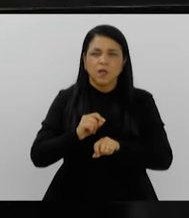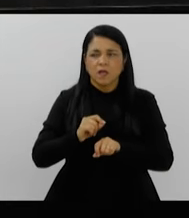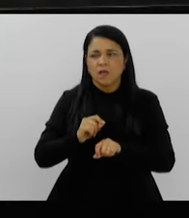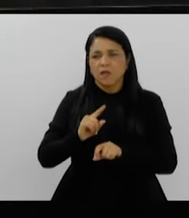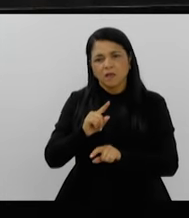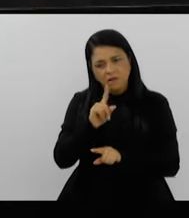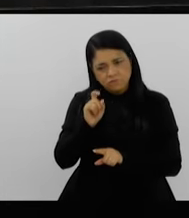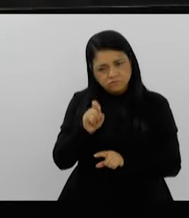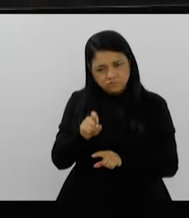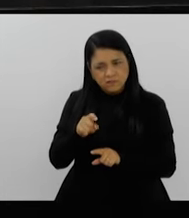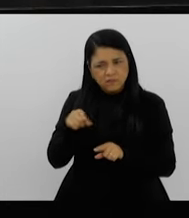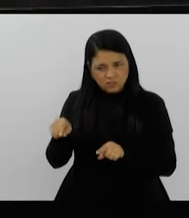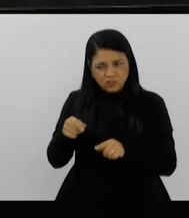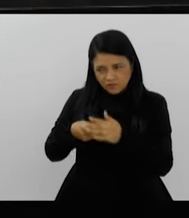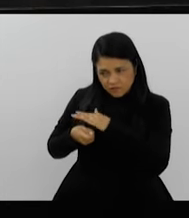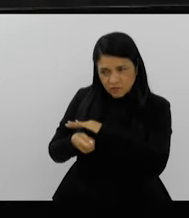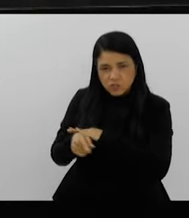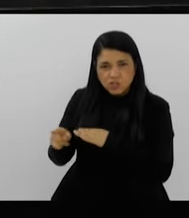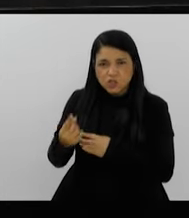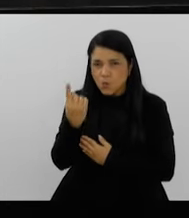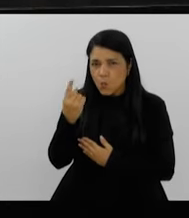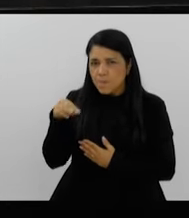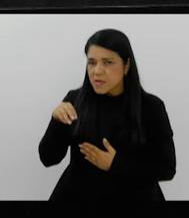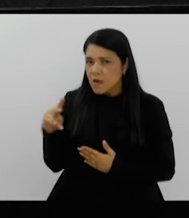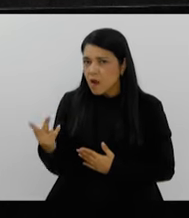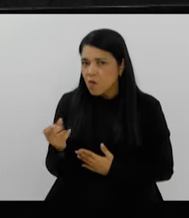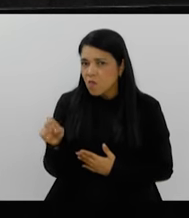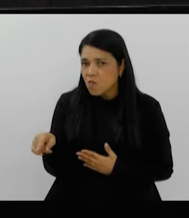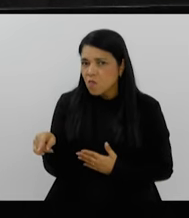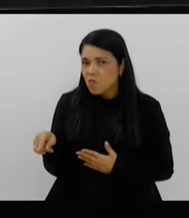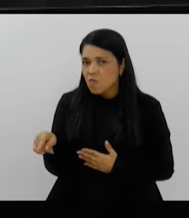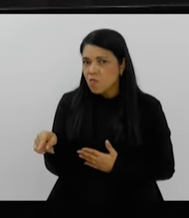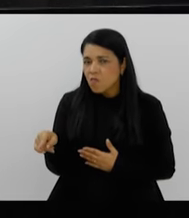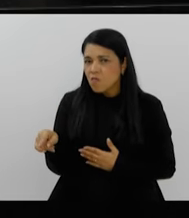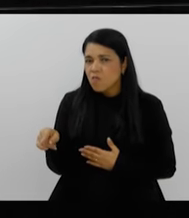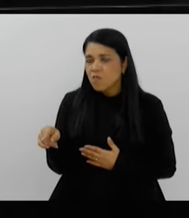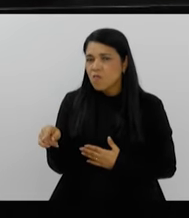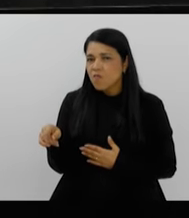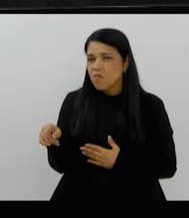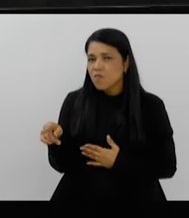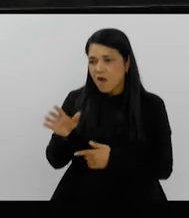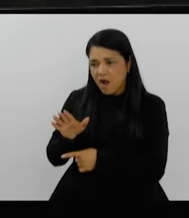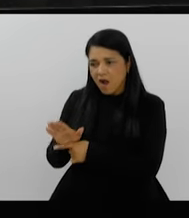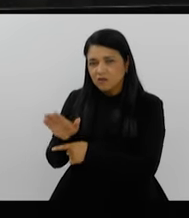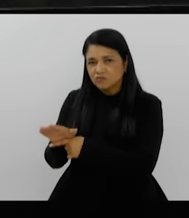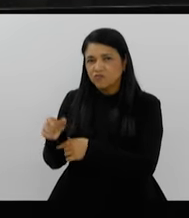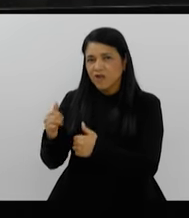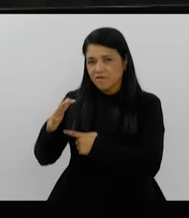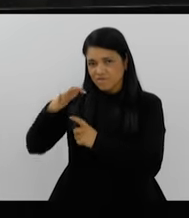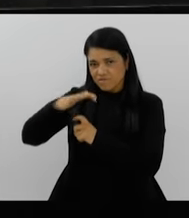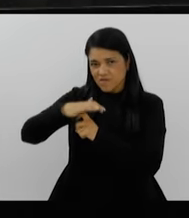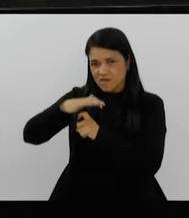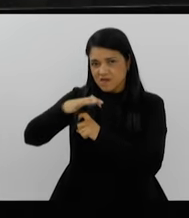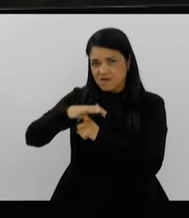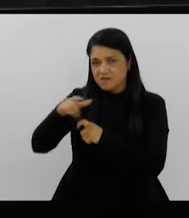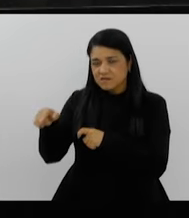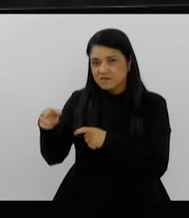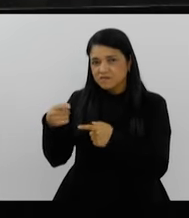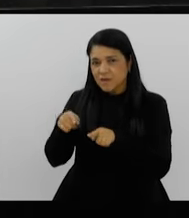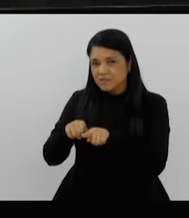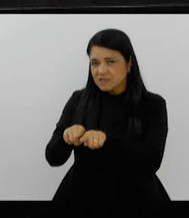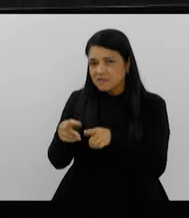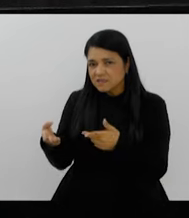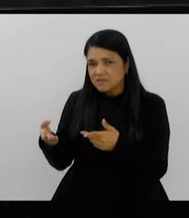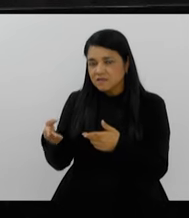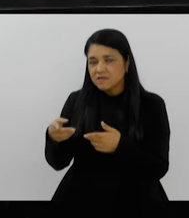que agora é o momento de investir R$1 milhão, não é, em patrocínio de uma feira que vai cobrar também